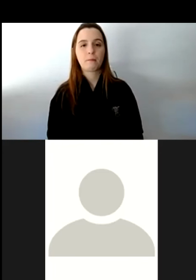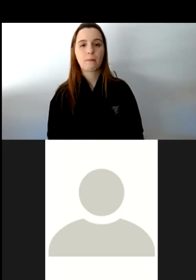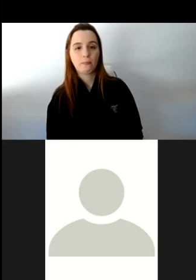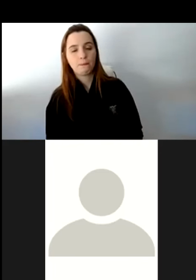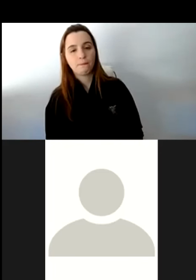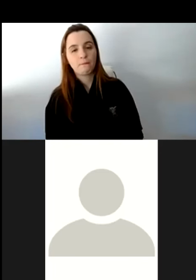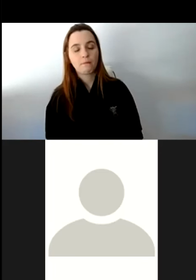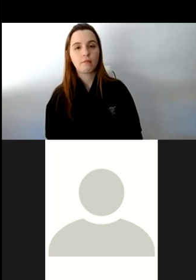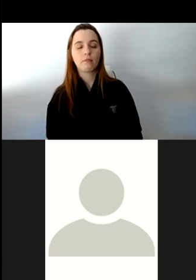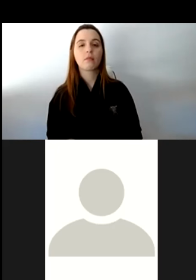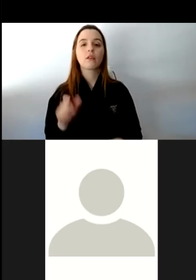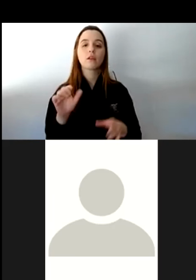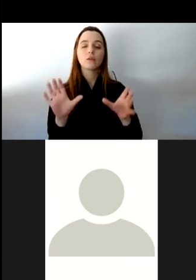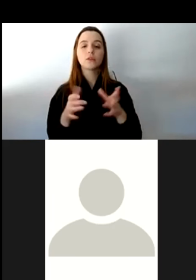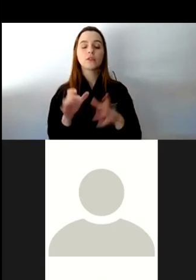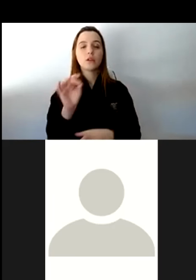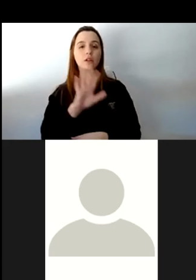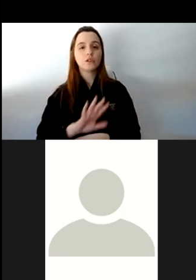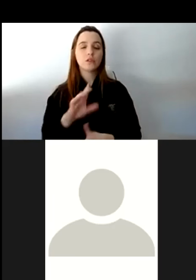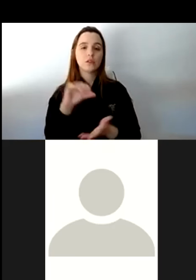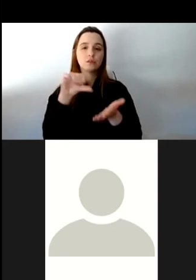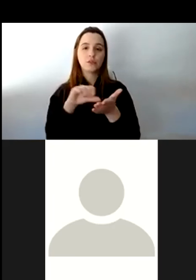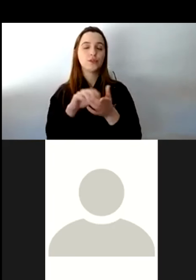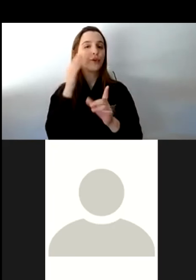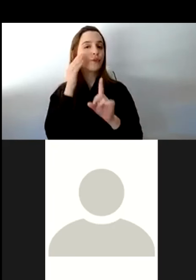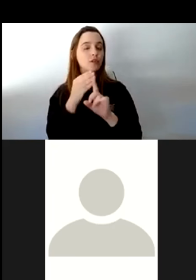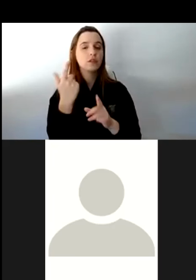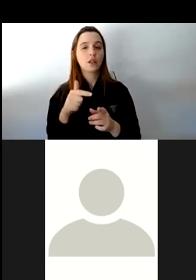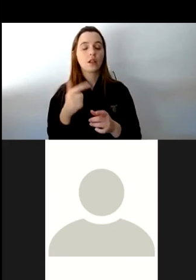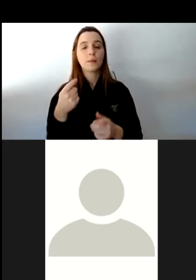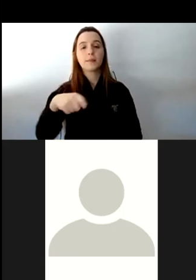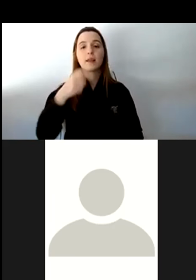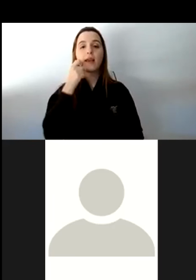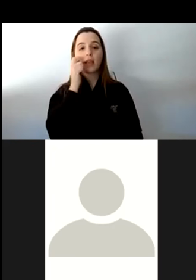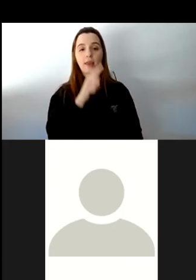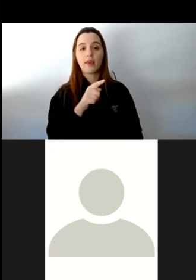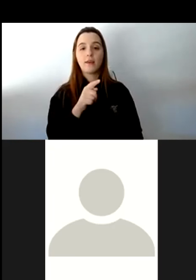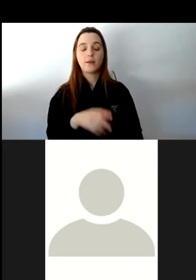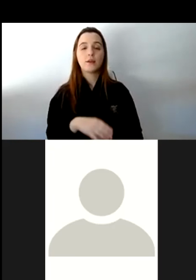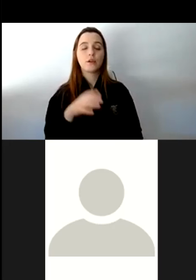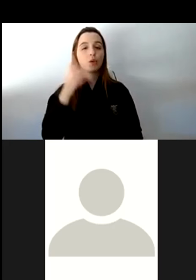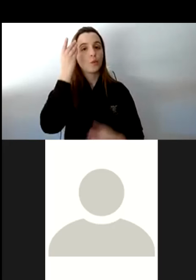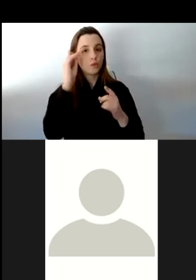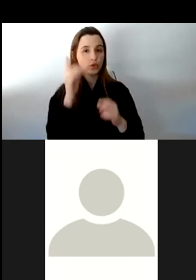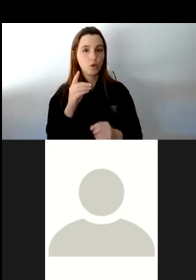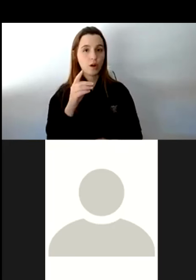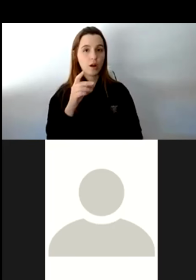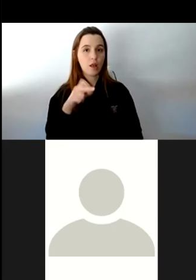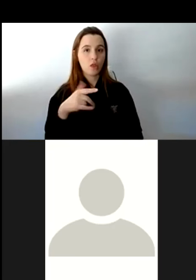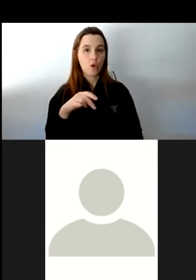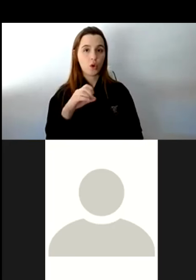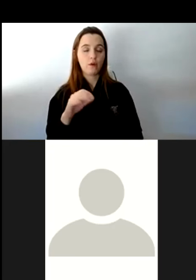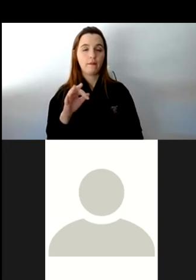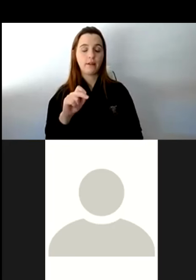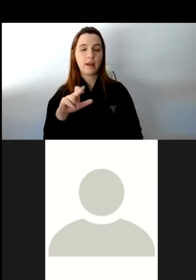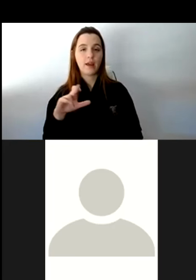A atual Comissão Nacional de Centros de Referência tem como presidente o professor António Ferreira, como